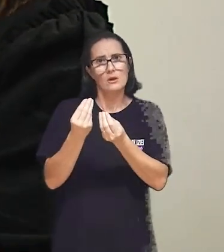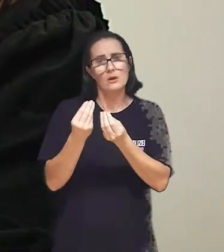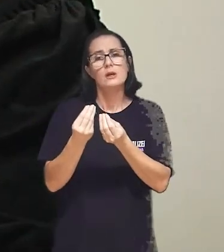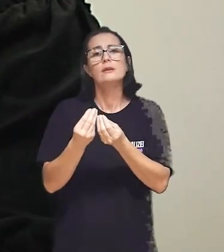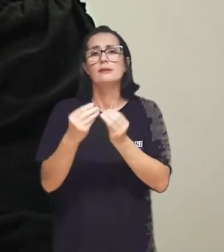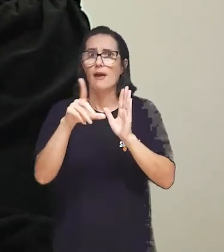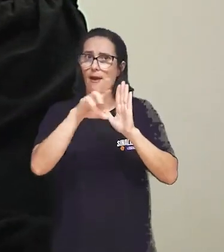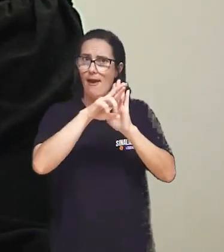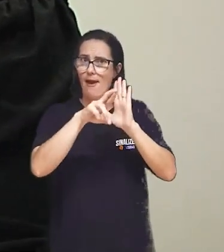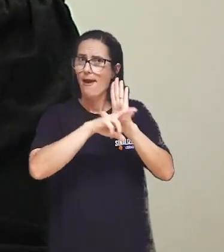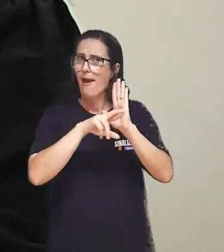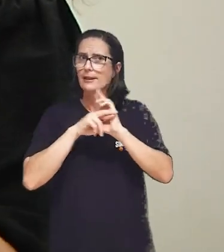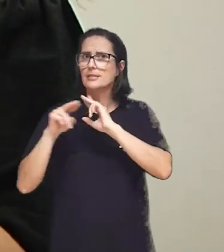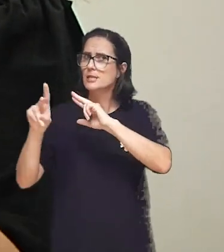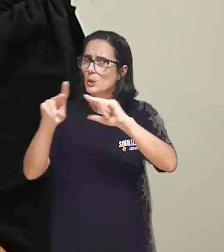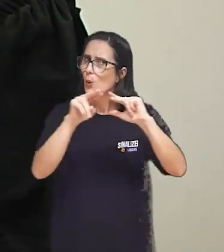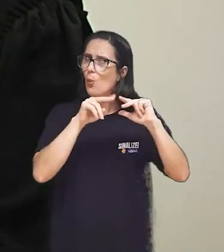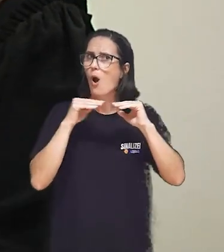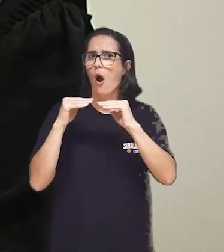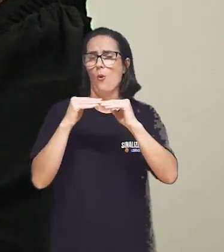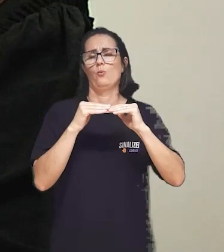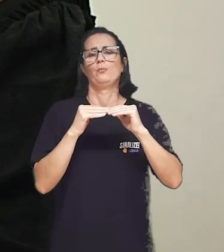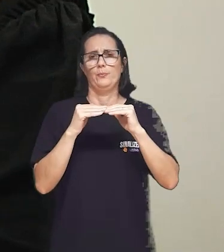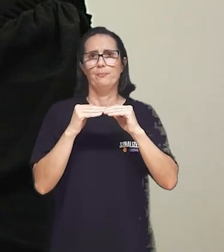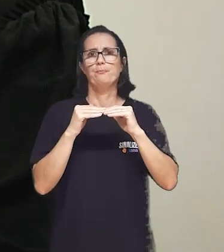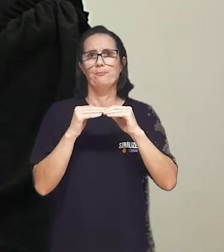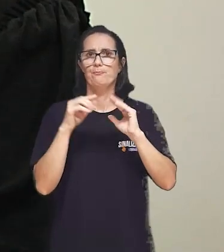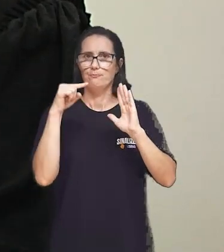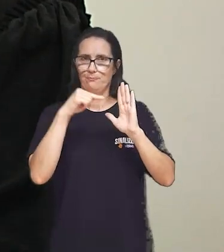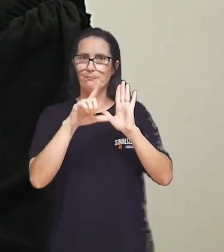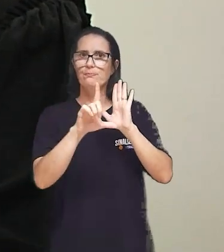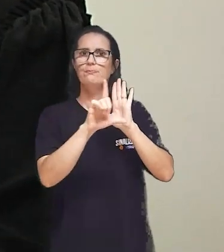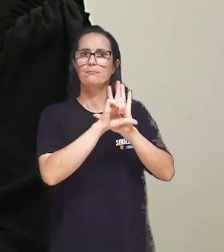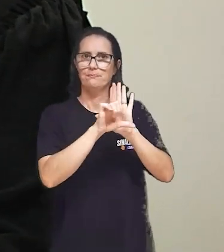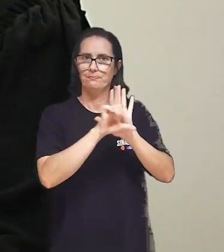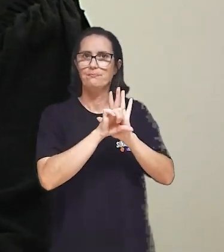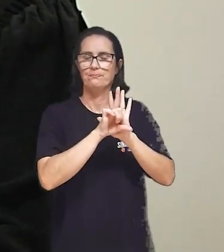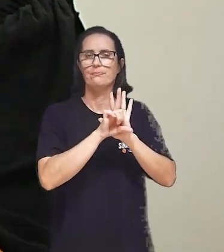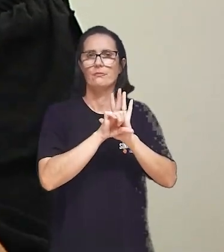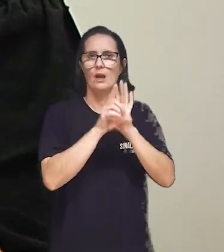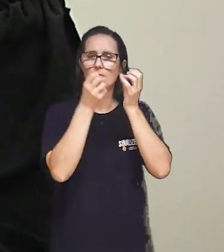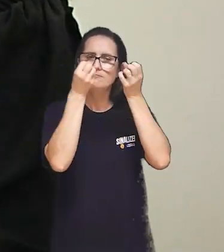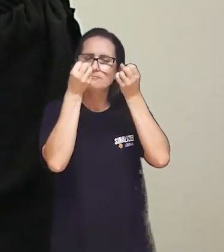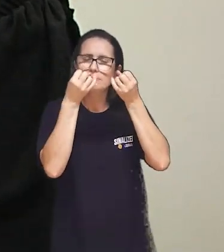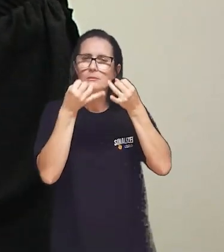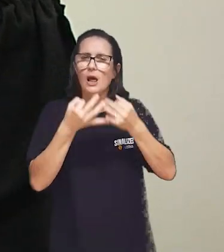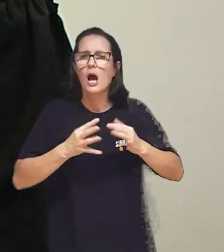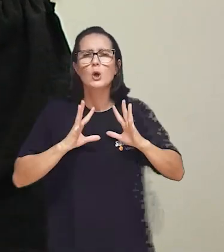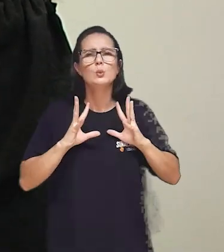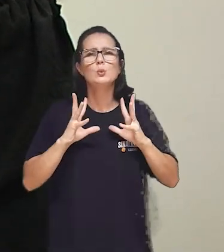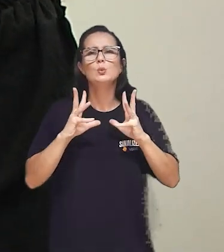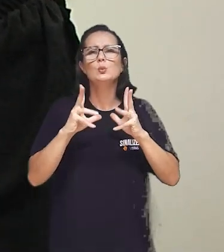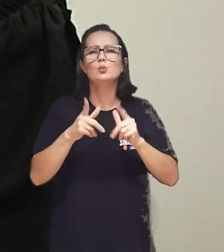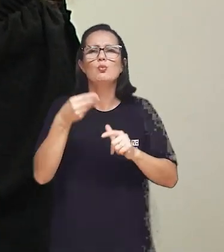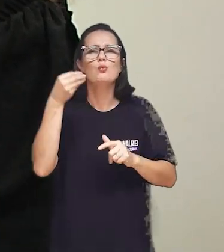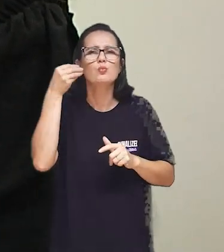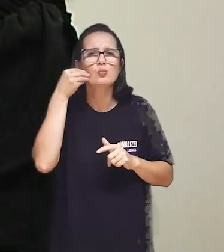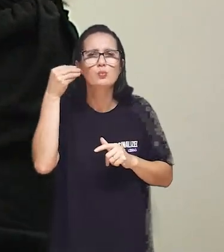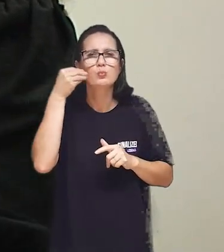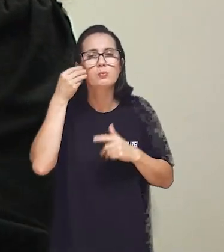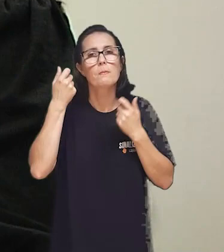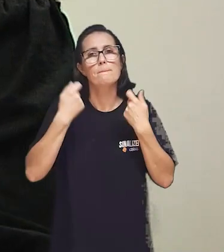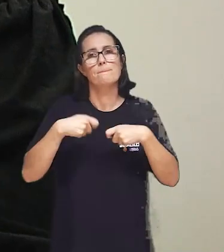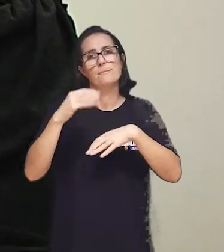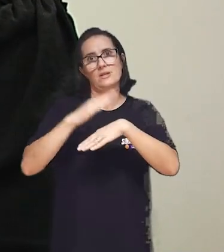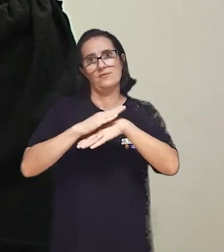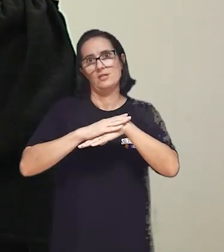as mesmas diretrizes. E nessa legislação, consta todos os testes que nós precisamos